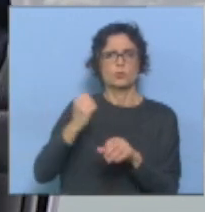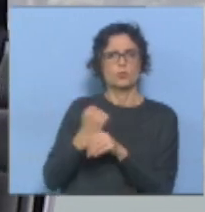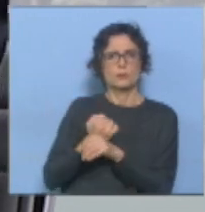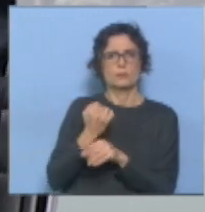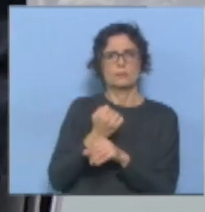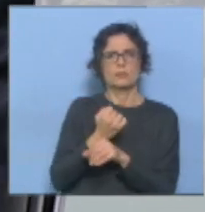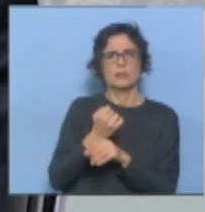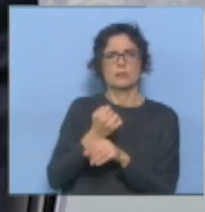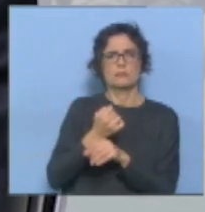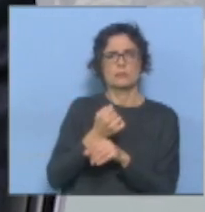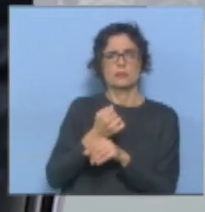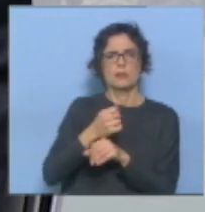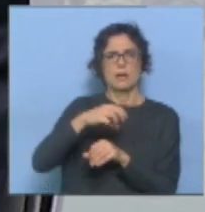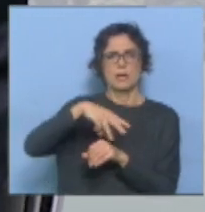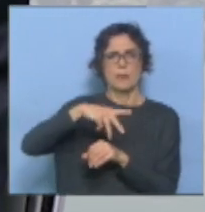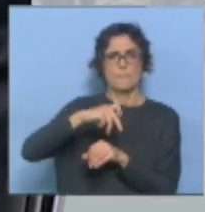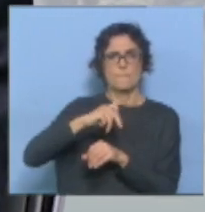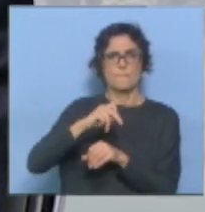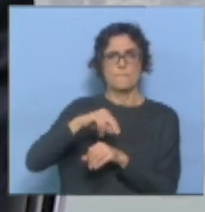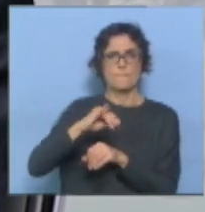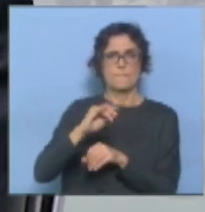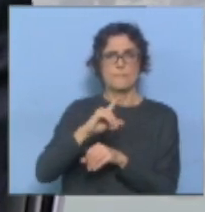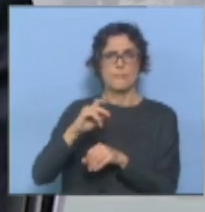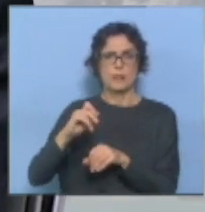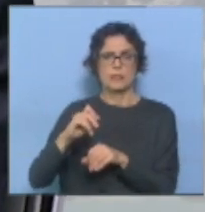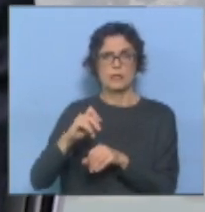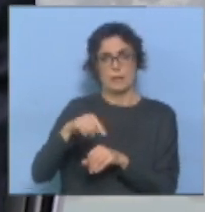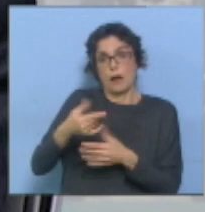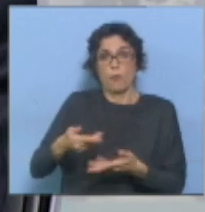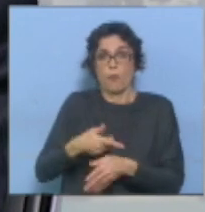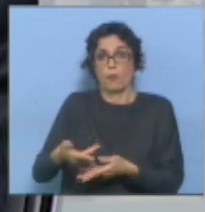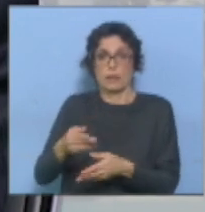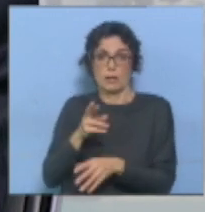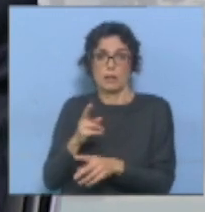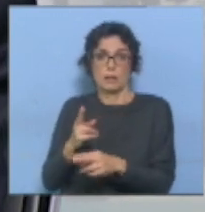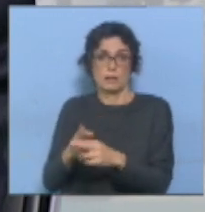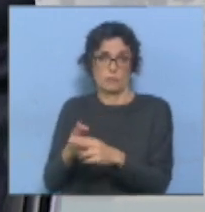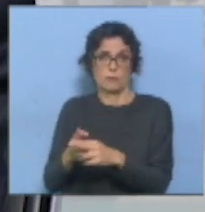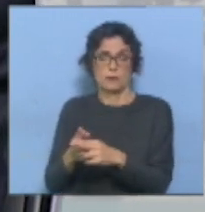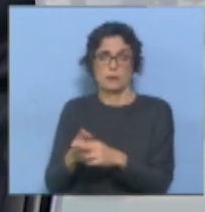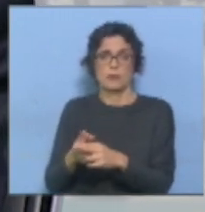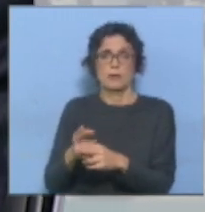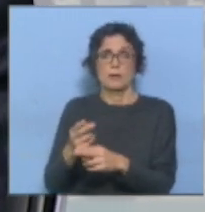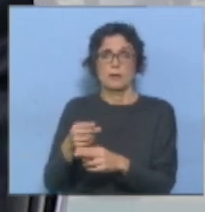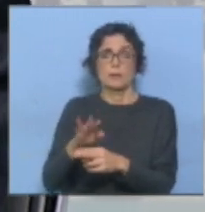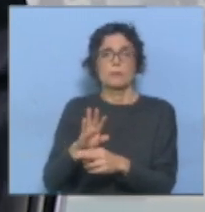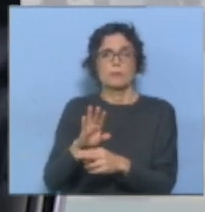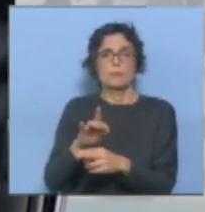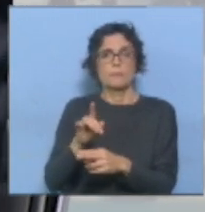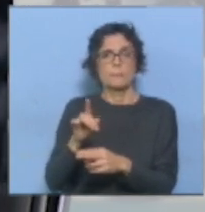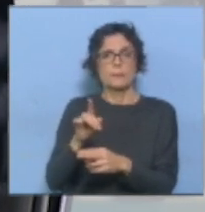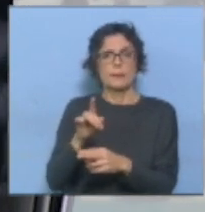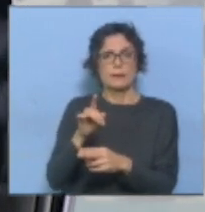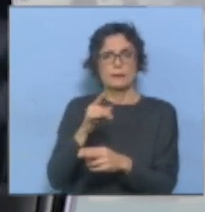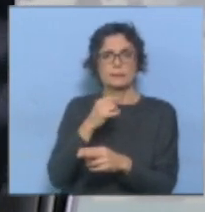Roma, mas na minha altura achava que a Católica tinha só